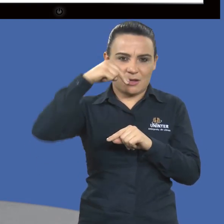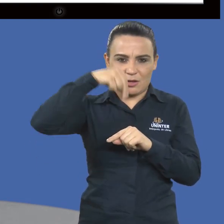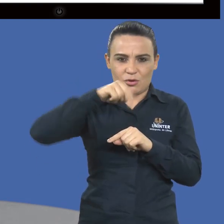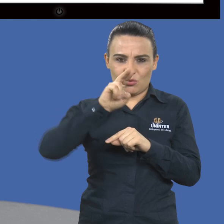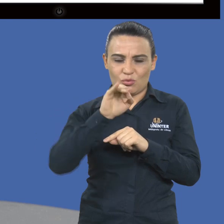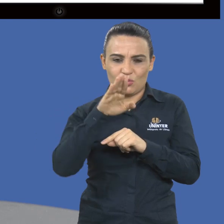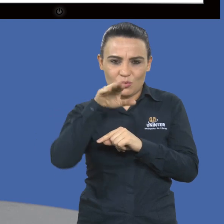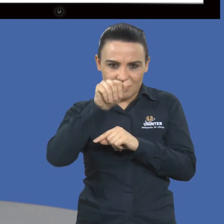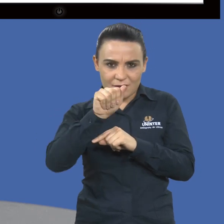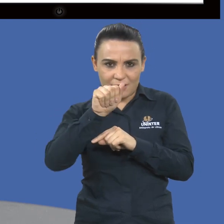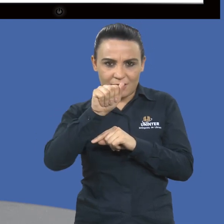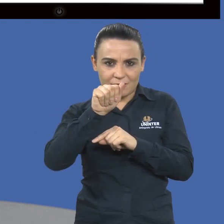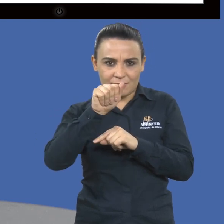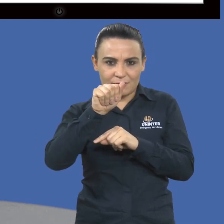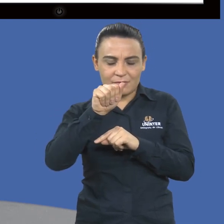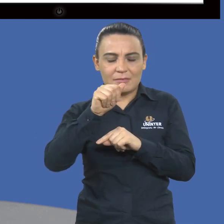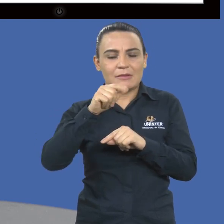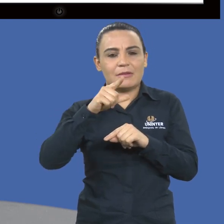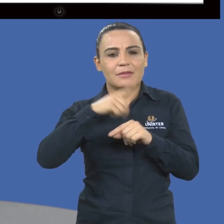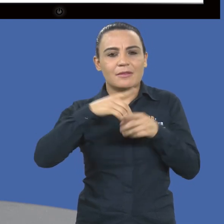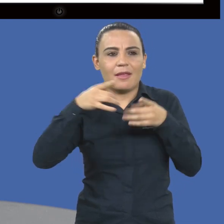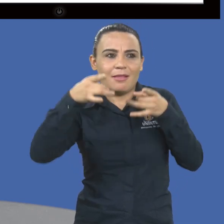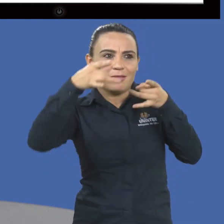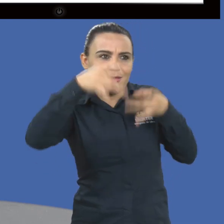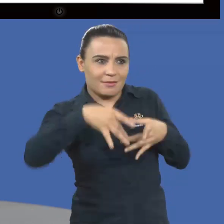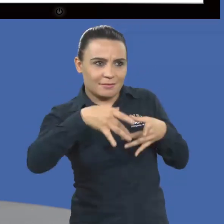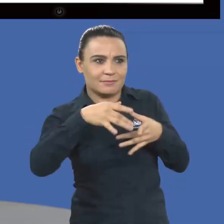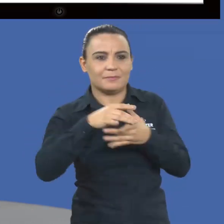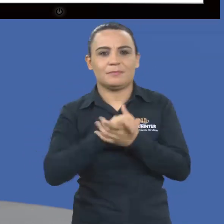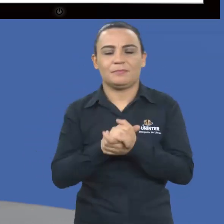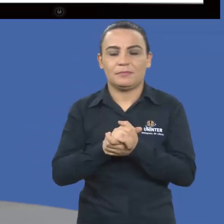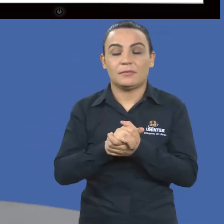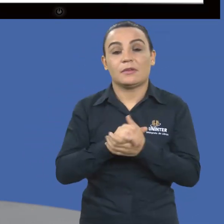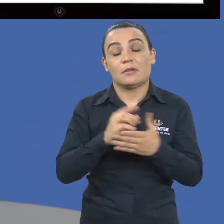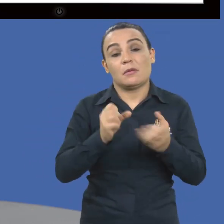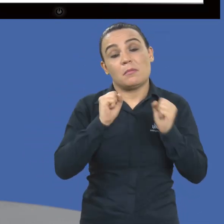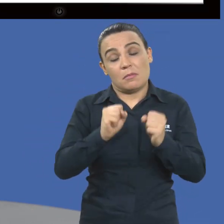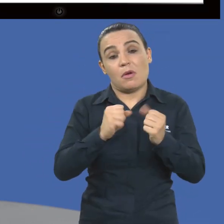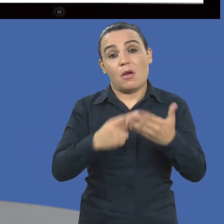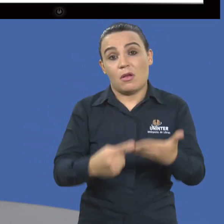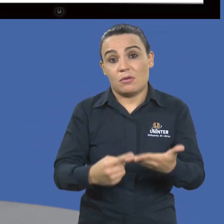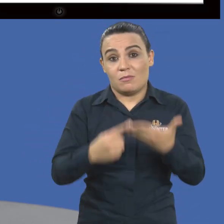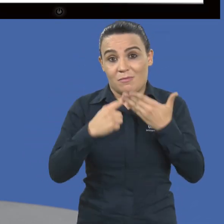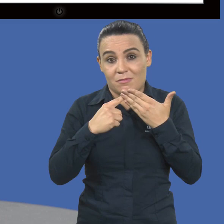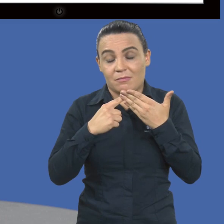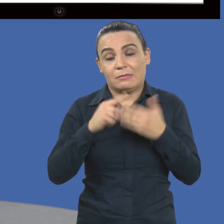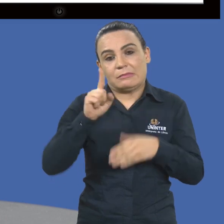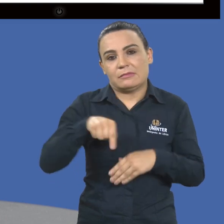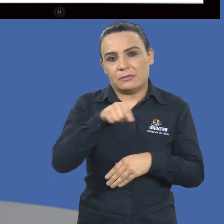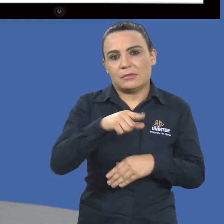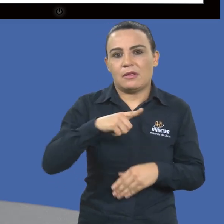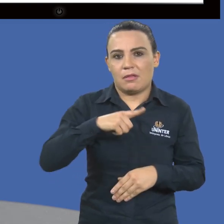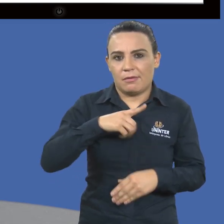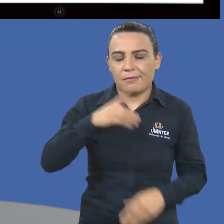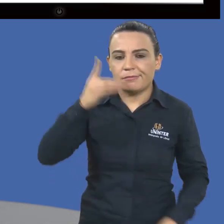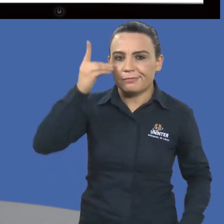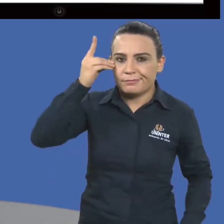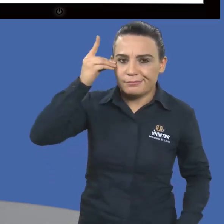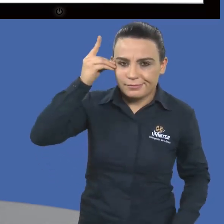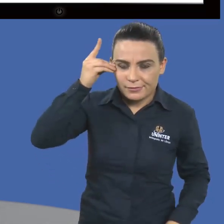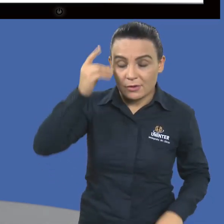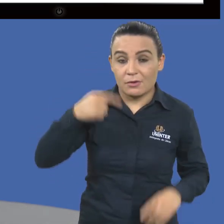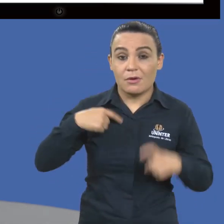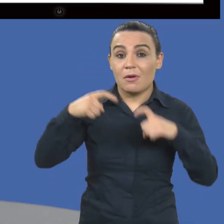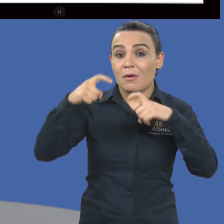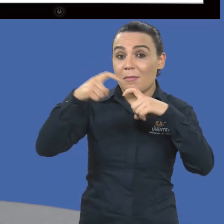nucal a representação desse excesso de pele na região da nuca. Então, é um sinal